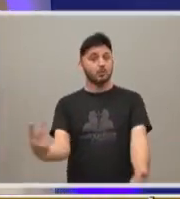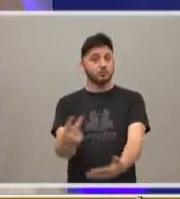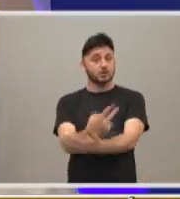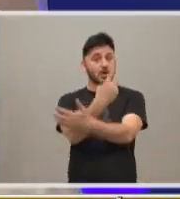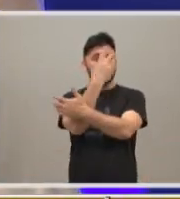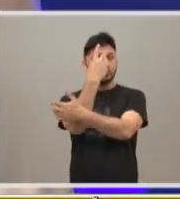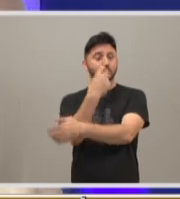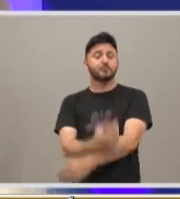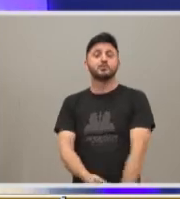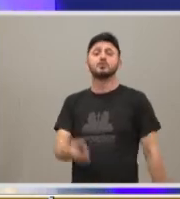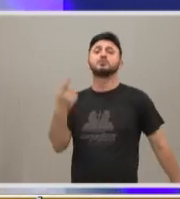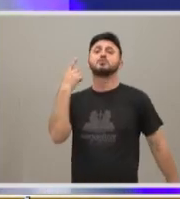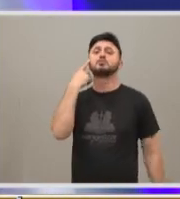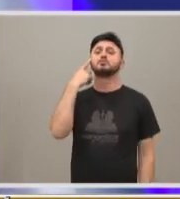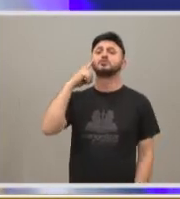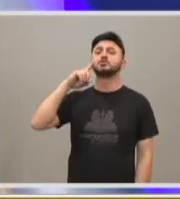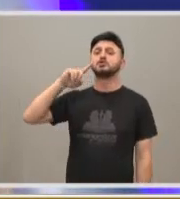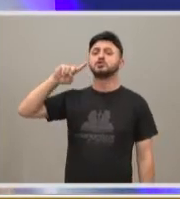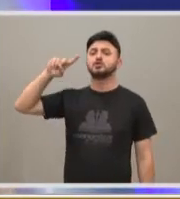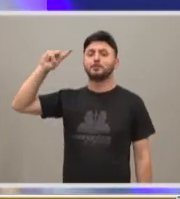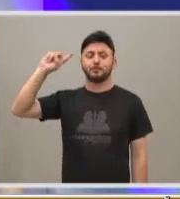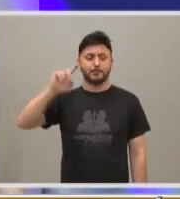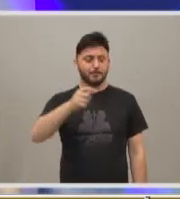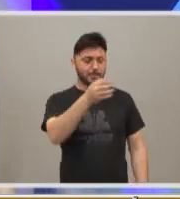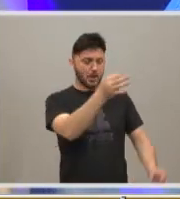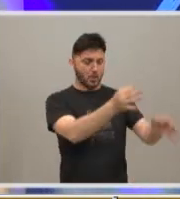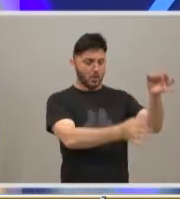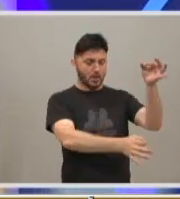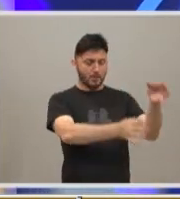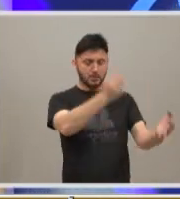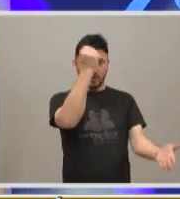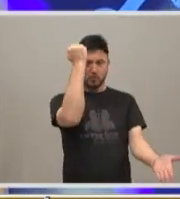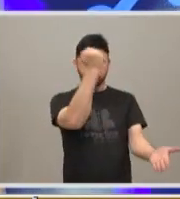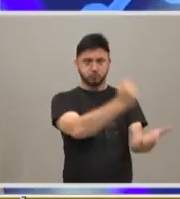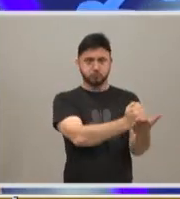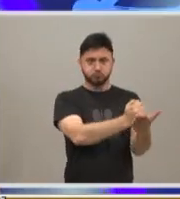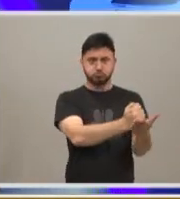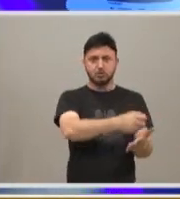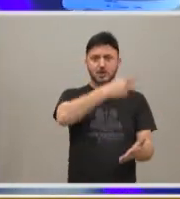Um certo dia, ao tribunal,